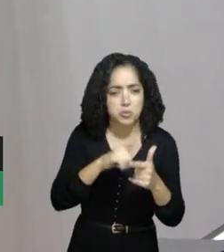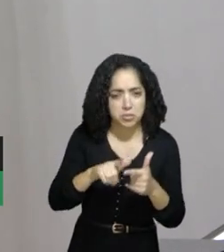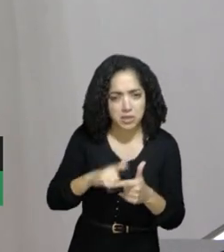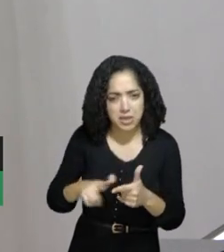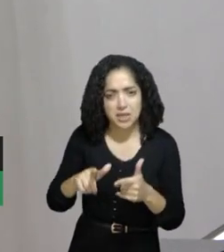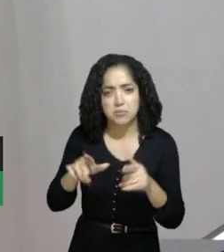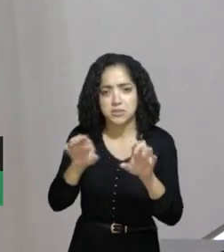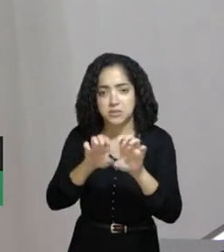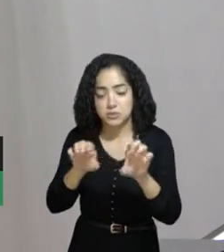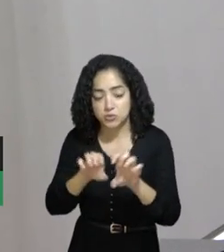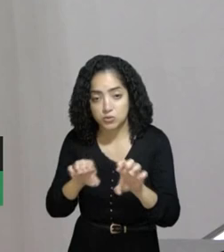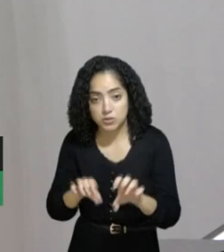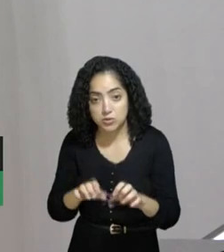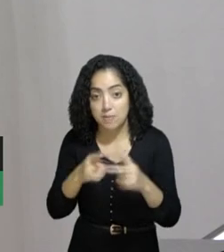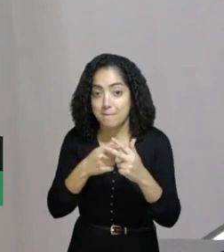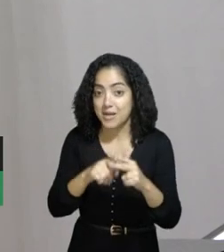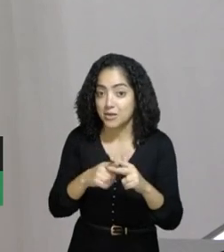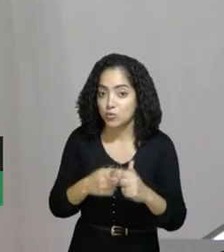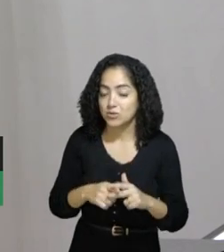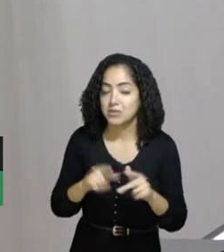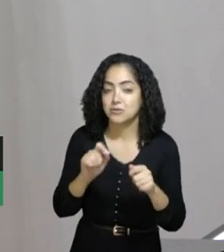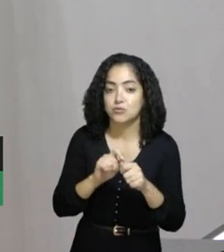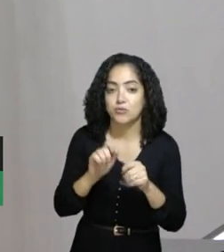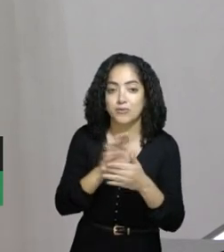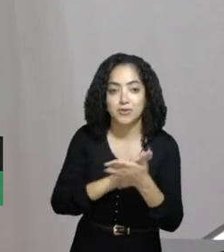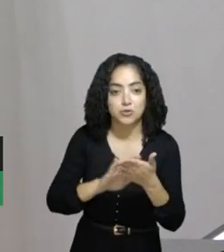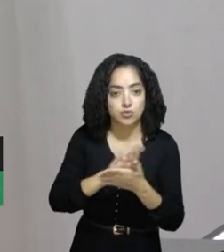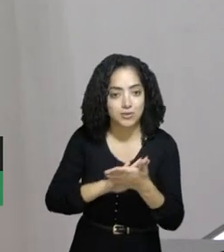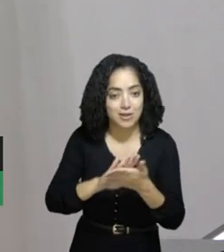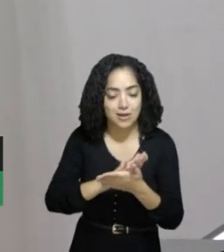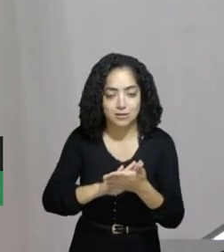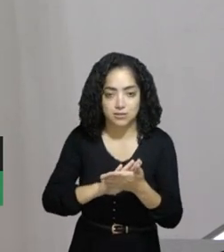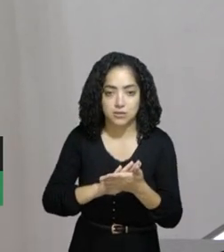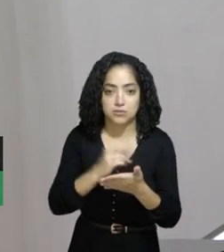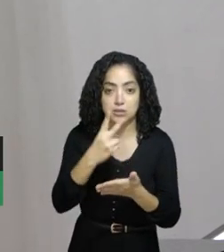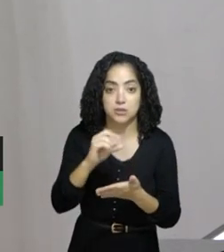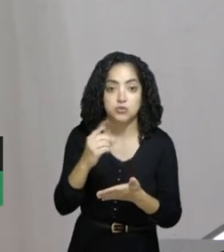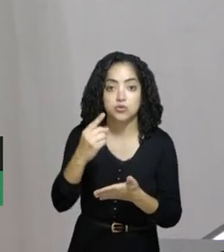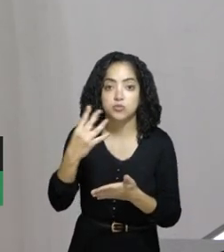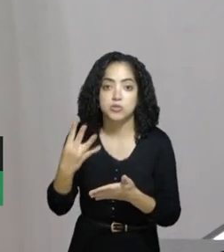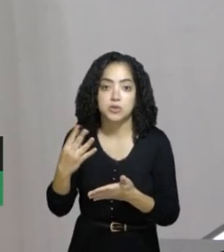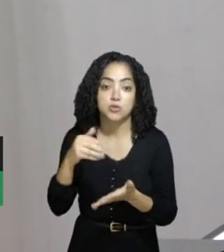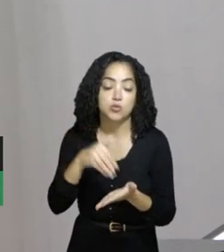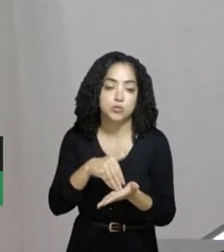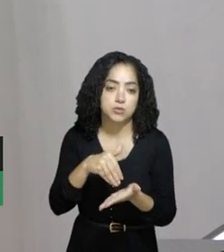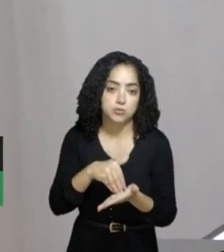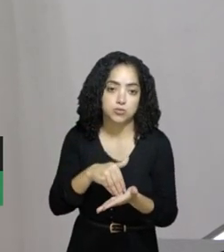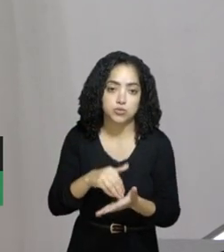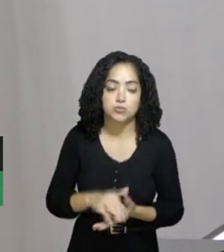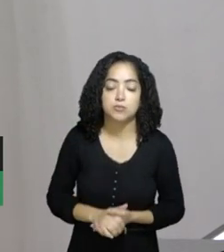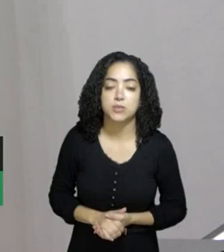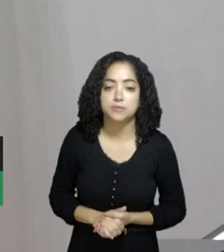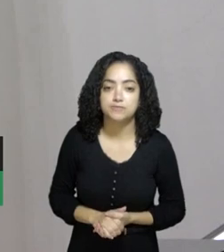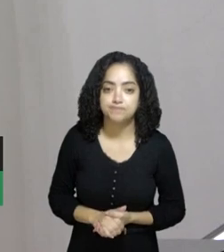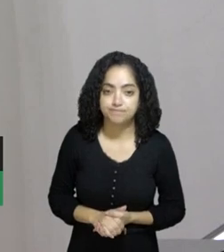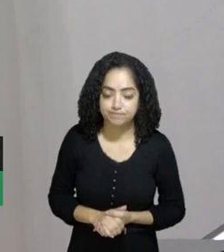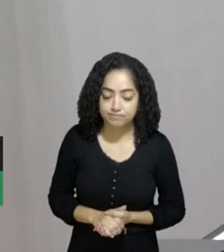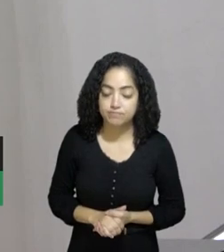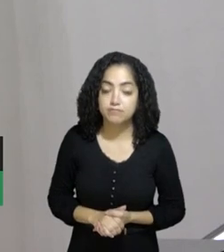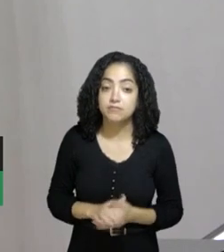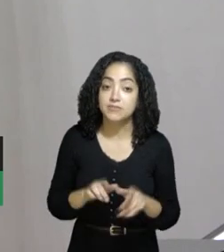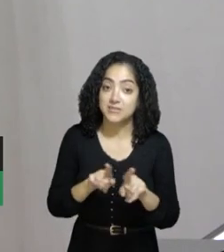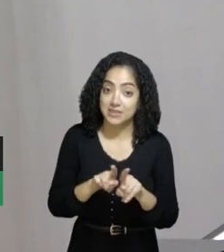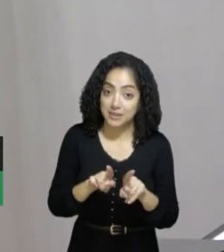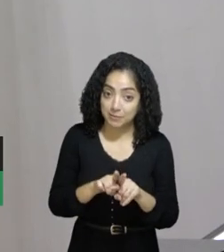sem qualquer manutenção, pelo menos desde 2014. Além disso, conforme consta no manual